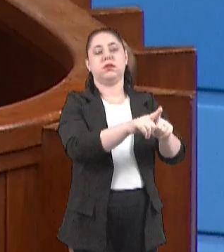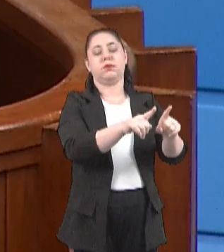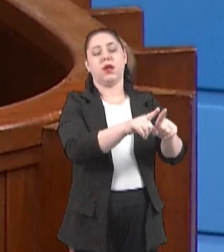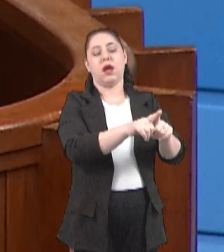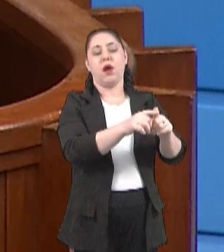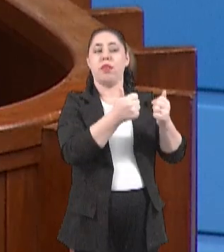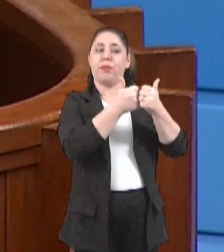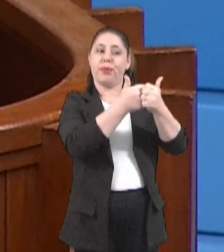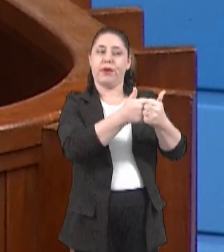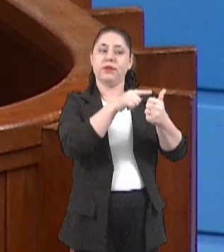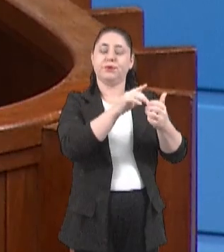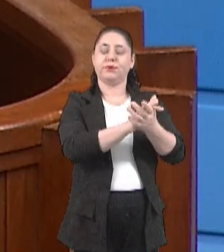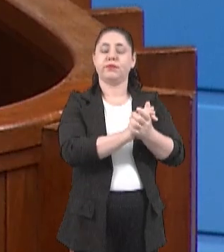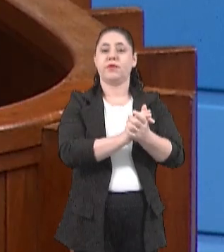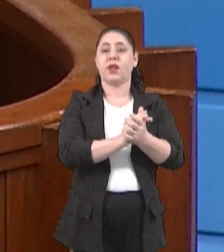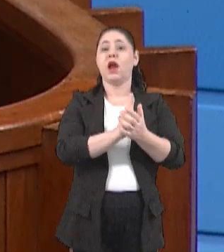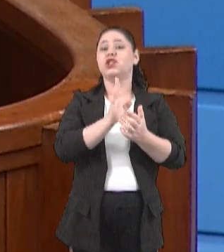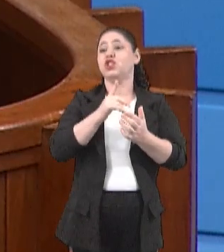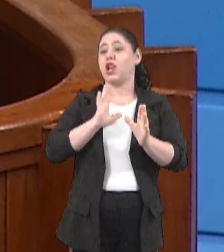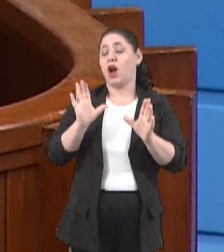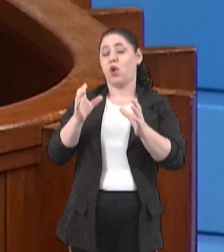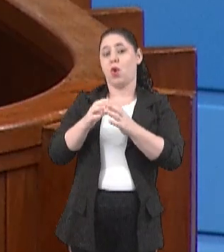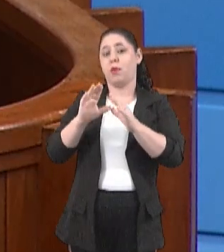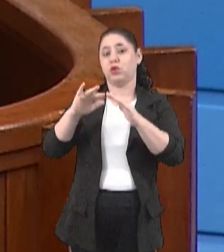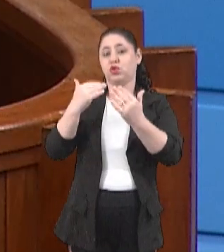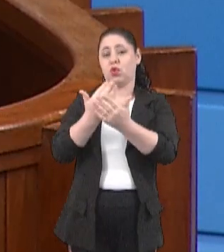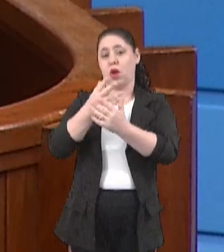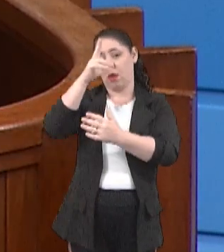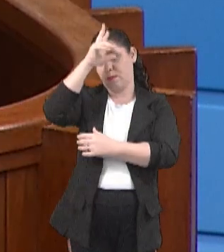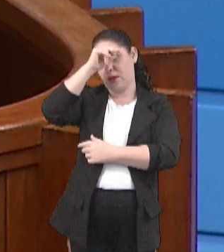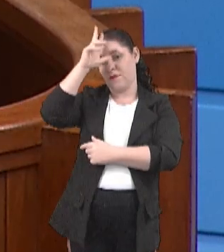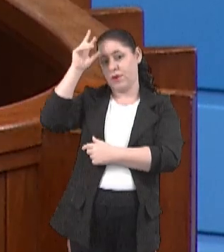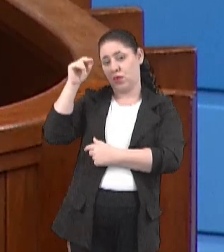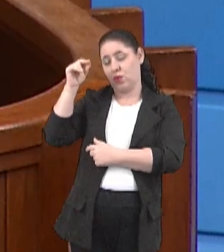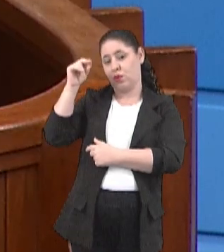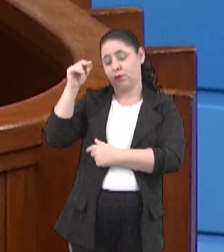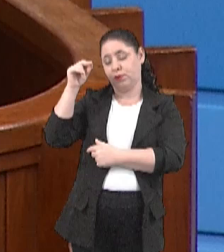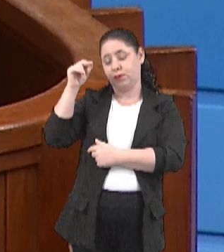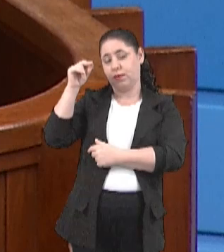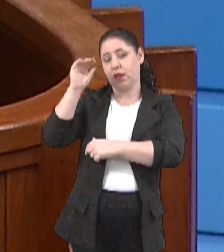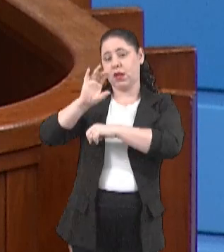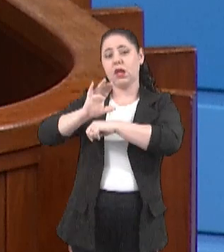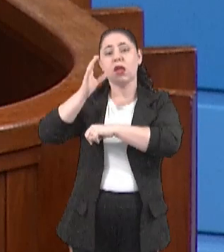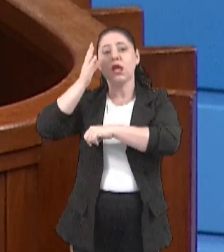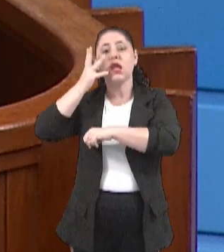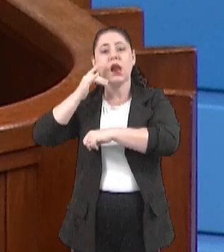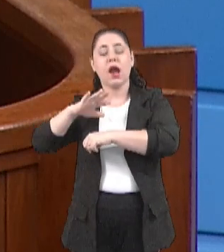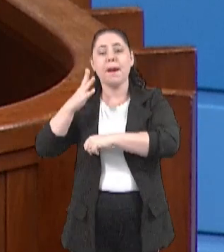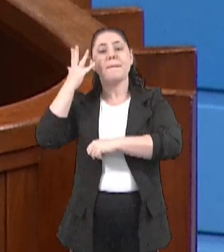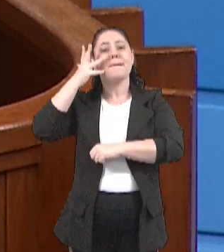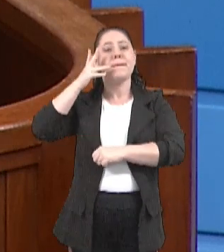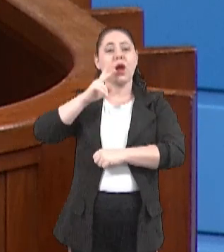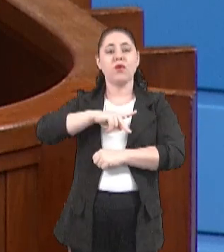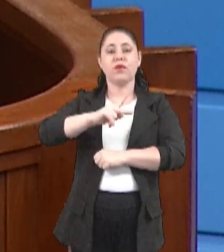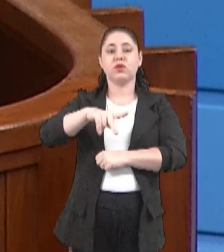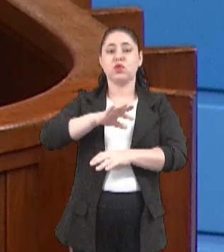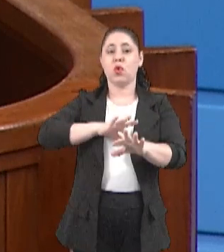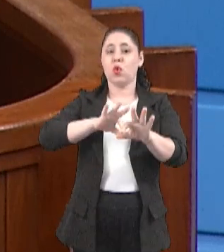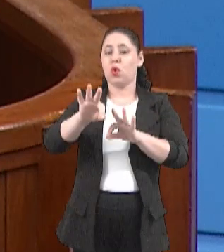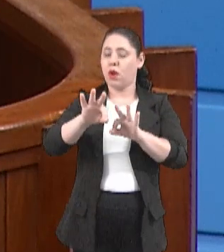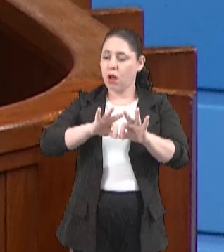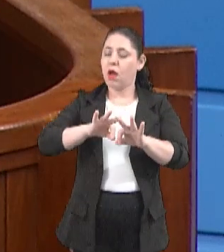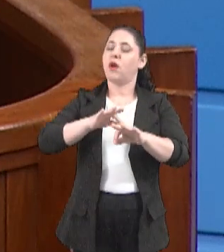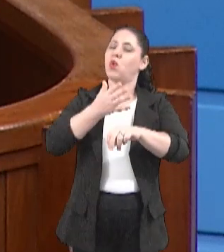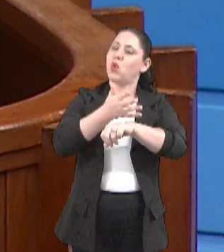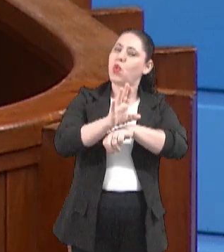esse acompanhamento. Na rede municipal de Dourados, na educação infantil, as professoras estão se